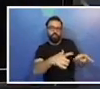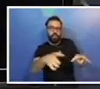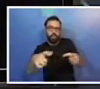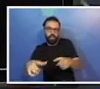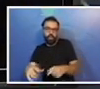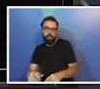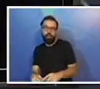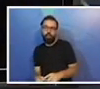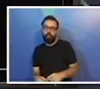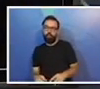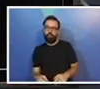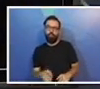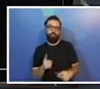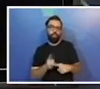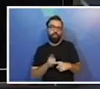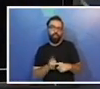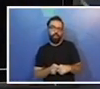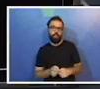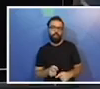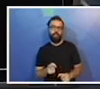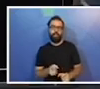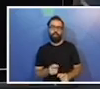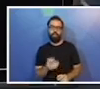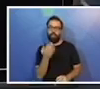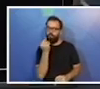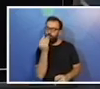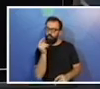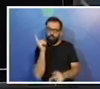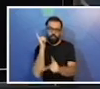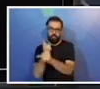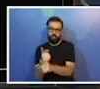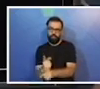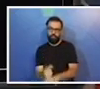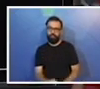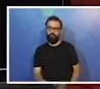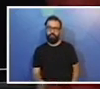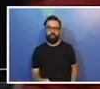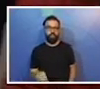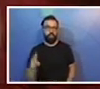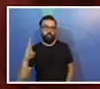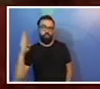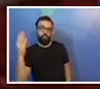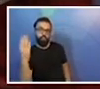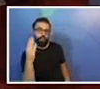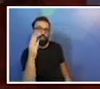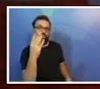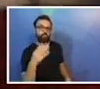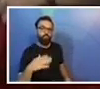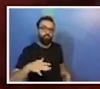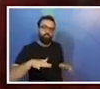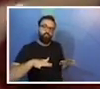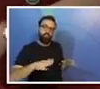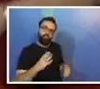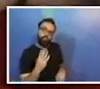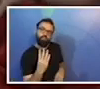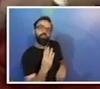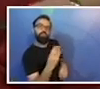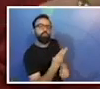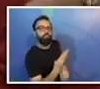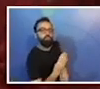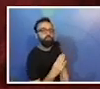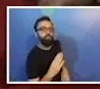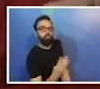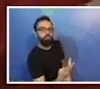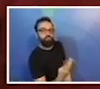lá, como que os tubarões enxergam? O tubarão está nadando lá dentro da água, né? Lá no fundão.